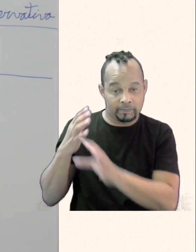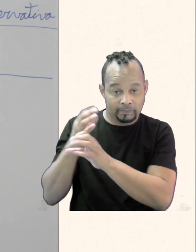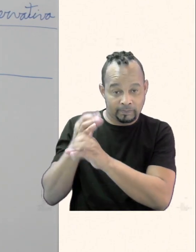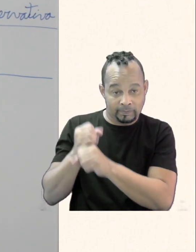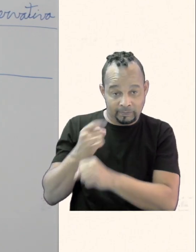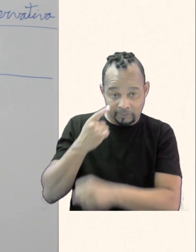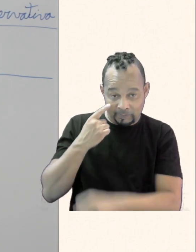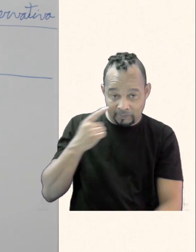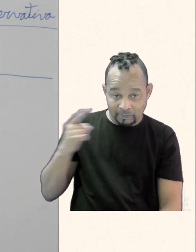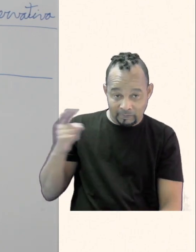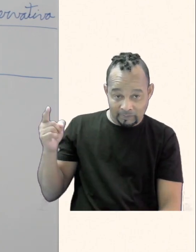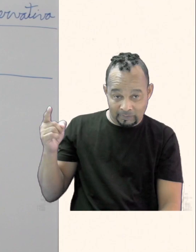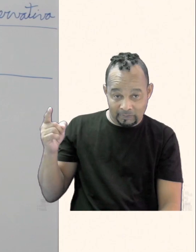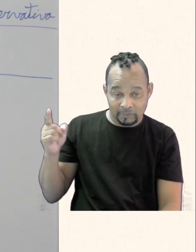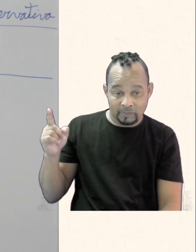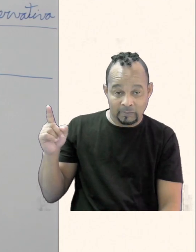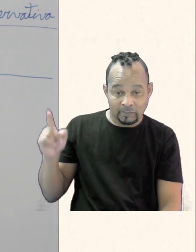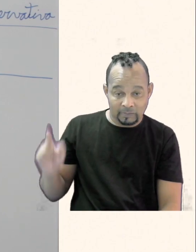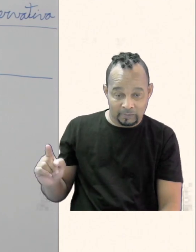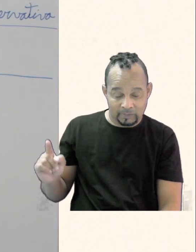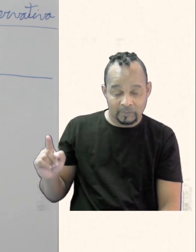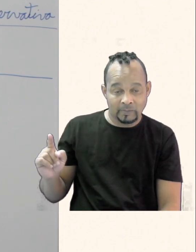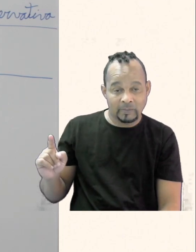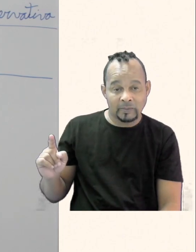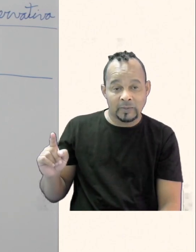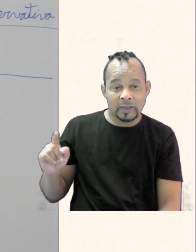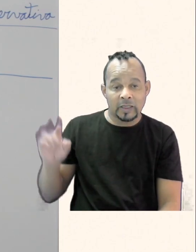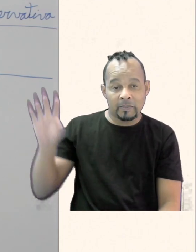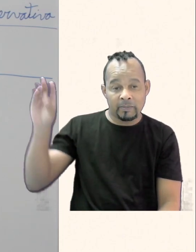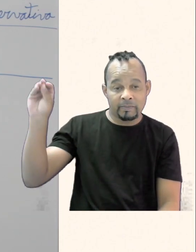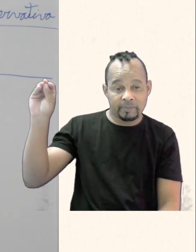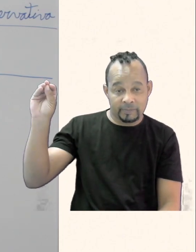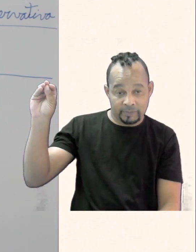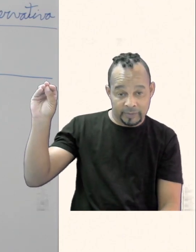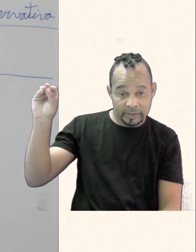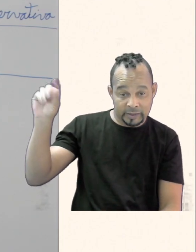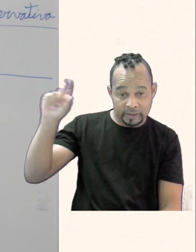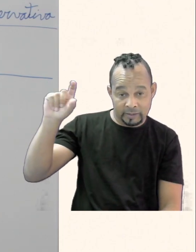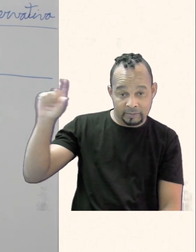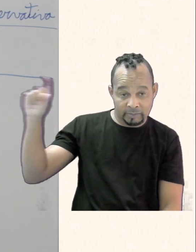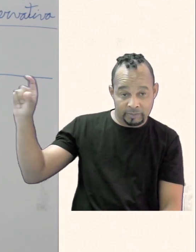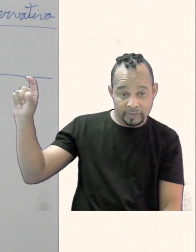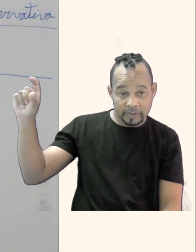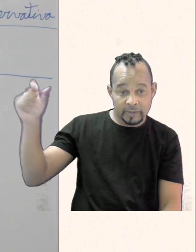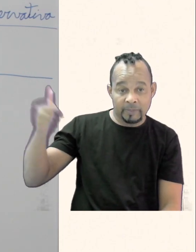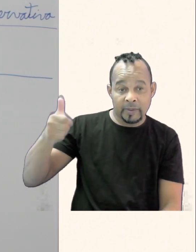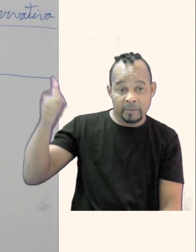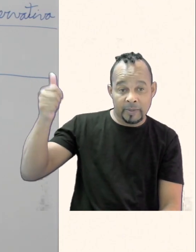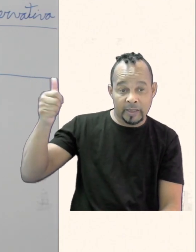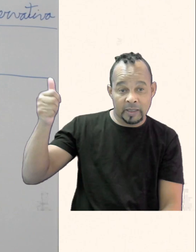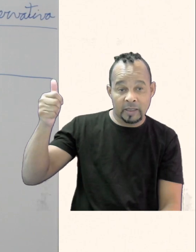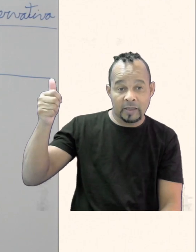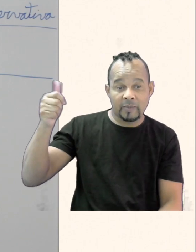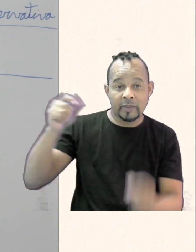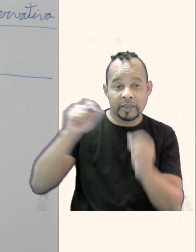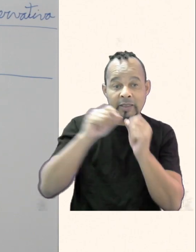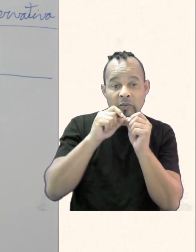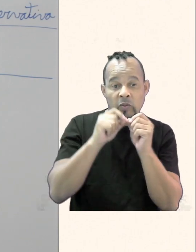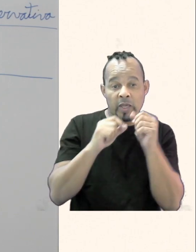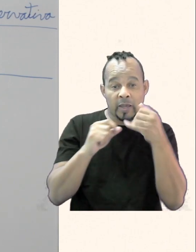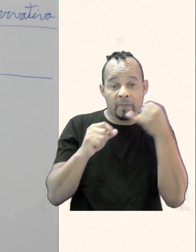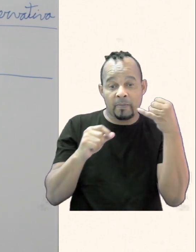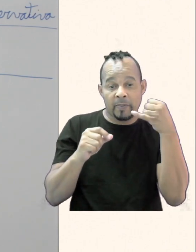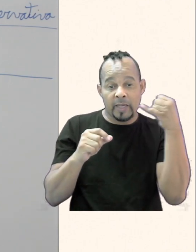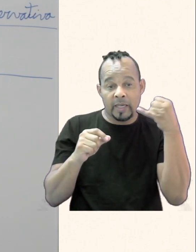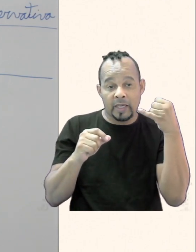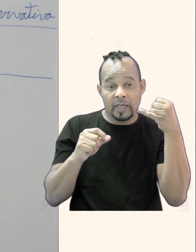f escalar dr. Vou pegar essa primeira parte aqui, como eu tinha dito, e vou passar esse menos integral de